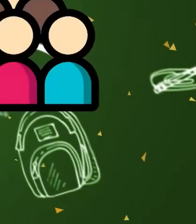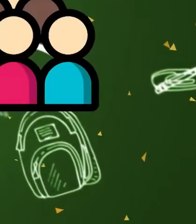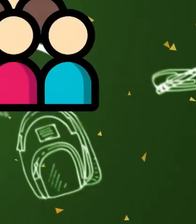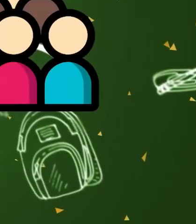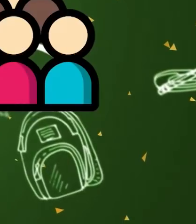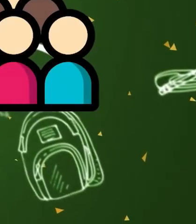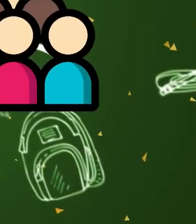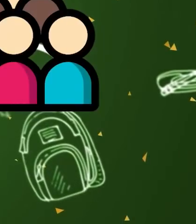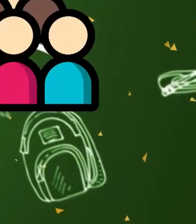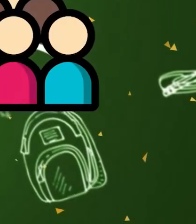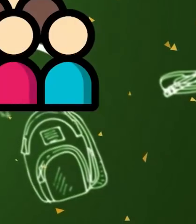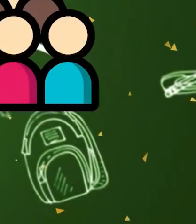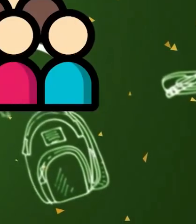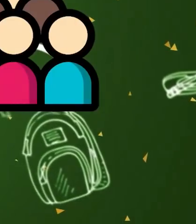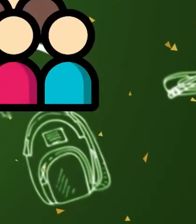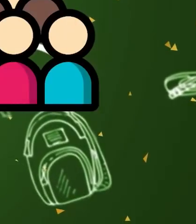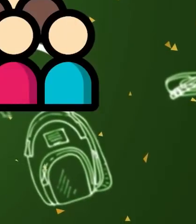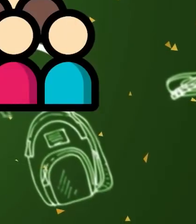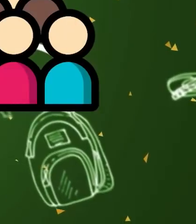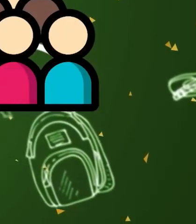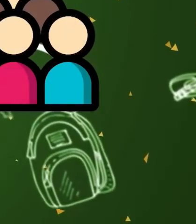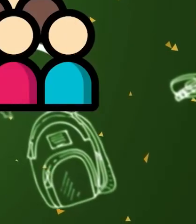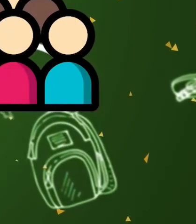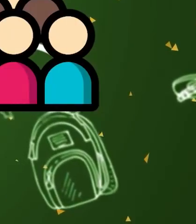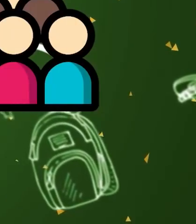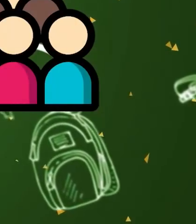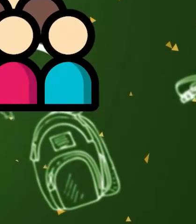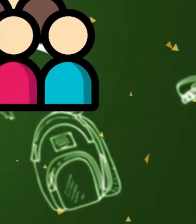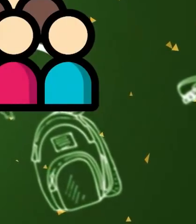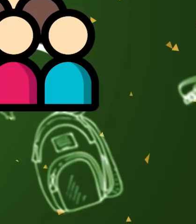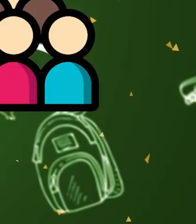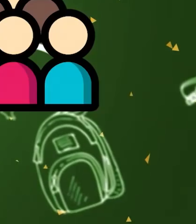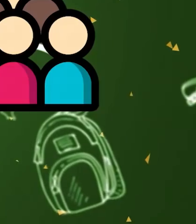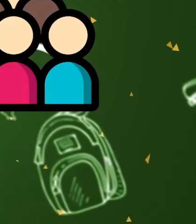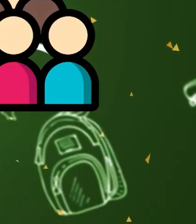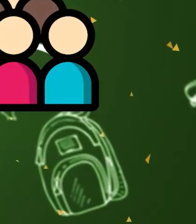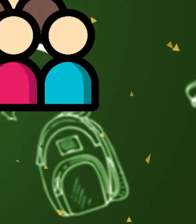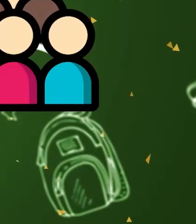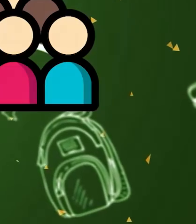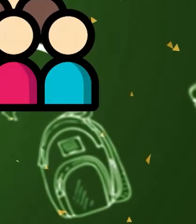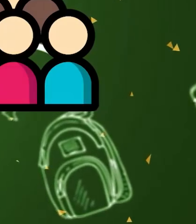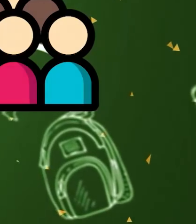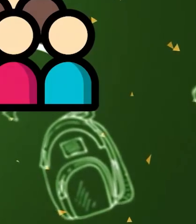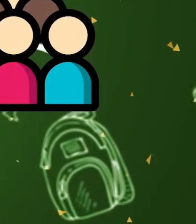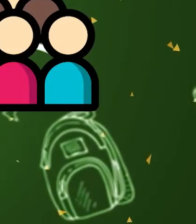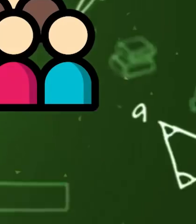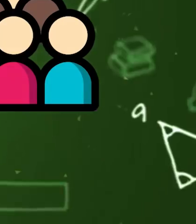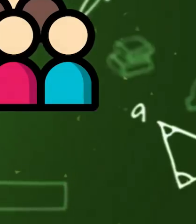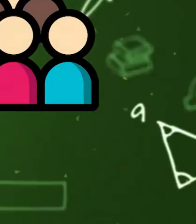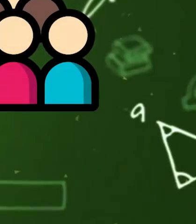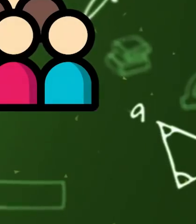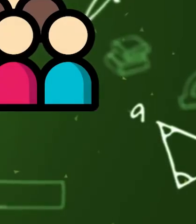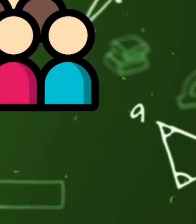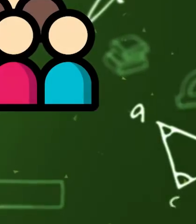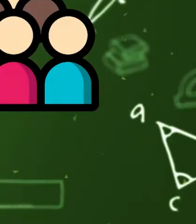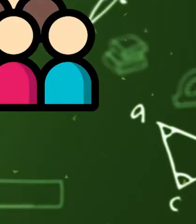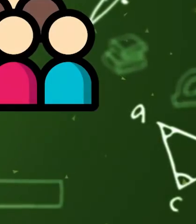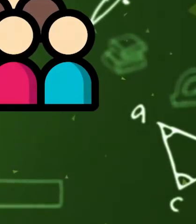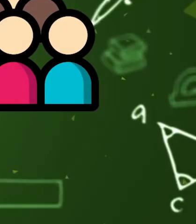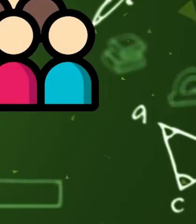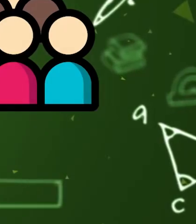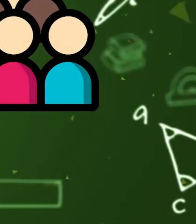200 milhões de pessoas. Isso mesmo, mais de 200 milhões de pessoas aqui